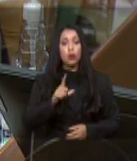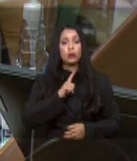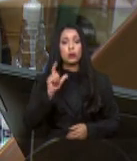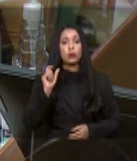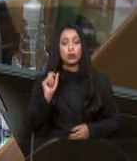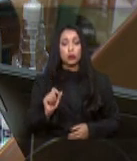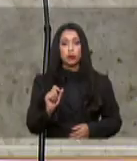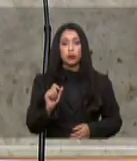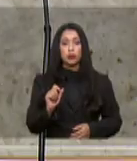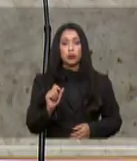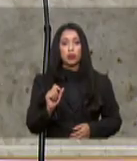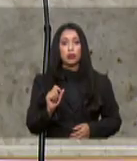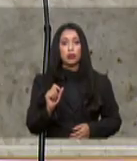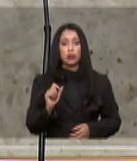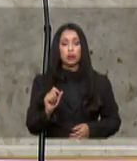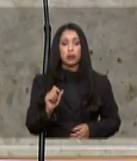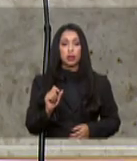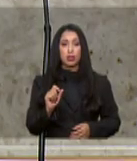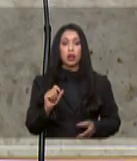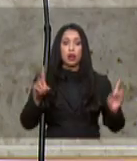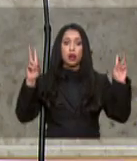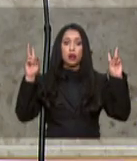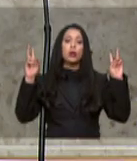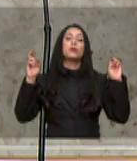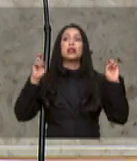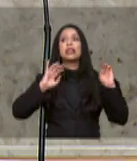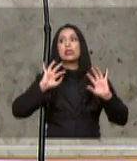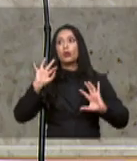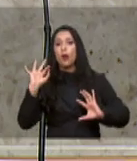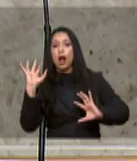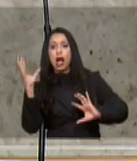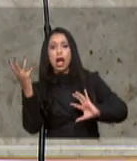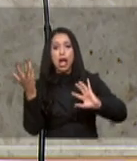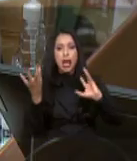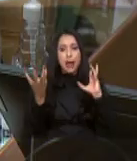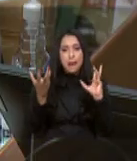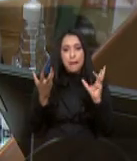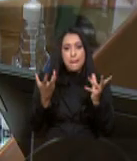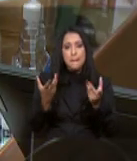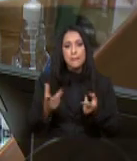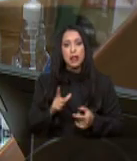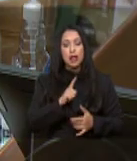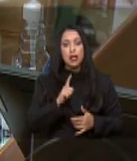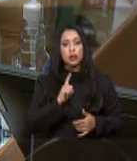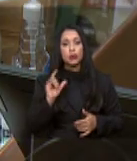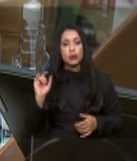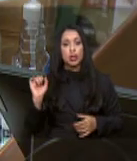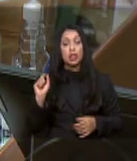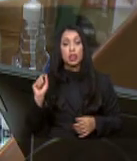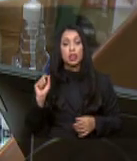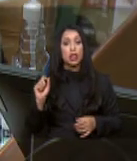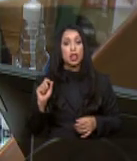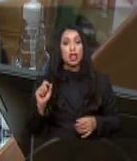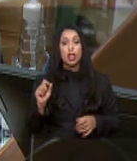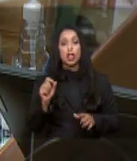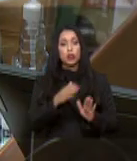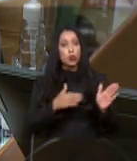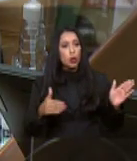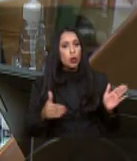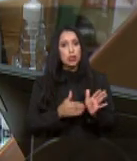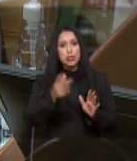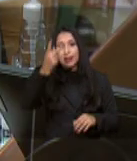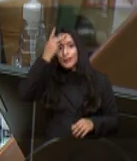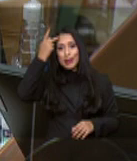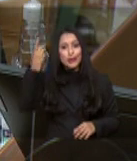planetária, porque estamos com a questão do clima cuidando do que é de interesse de todos os habitantes